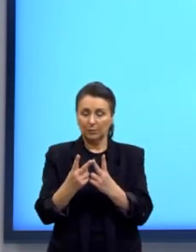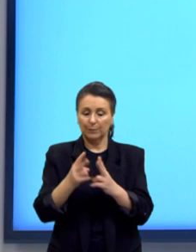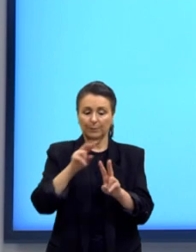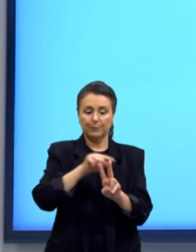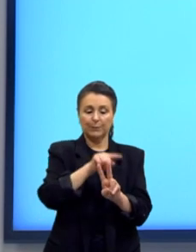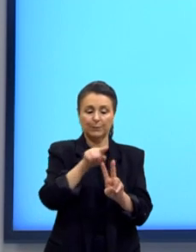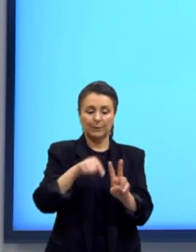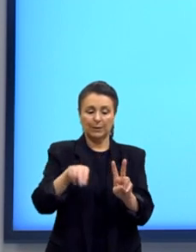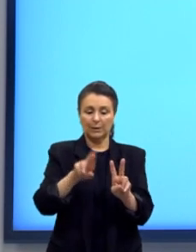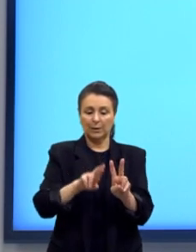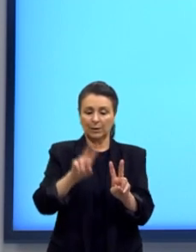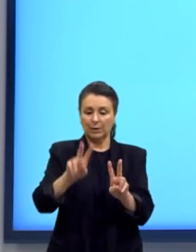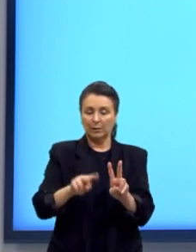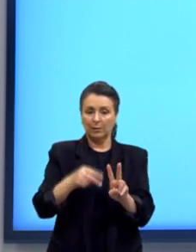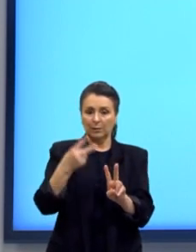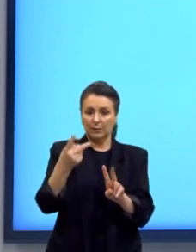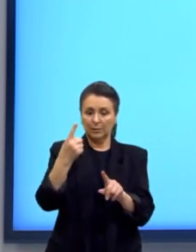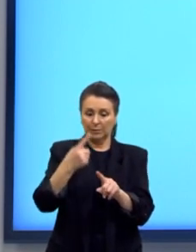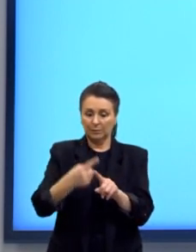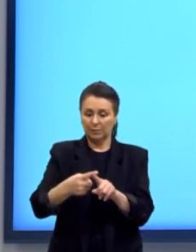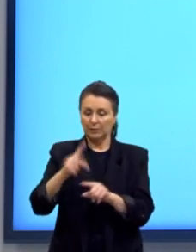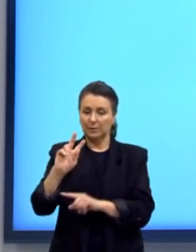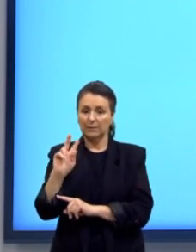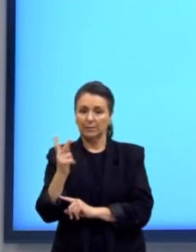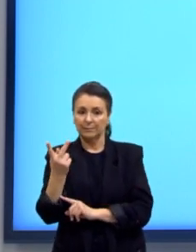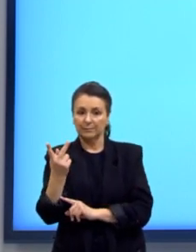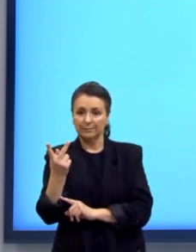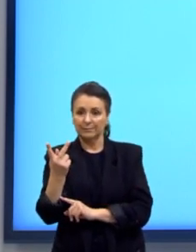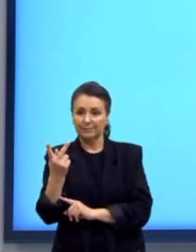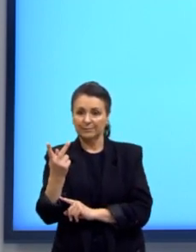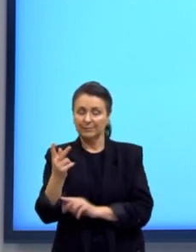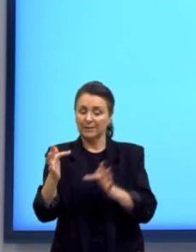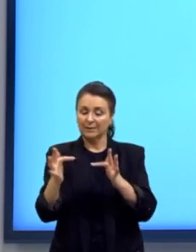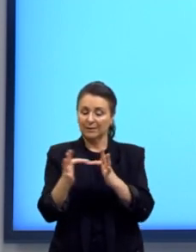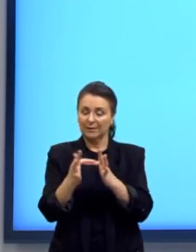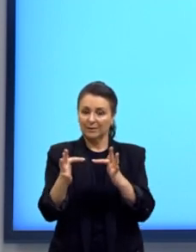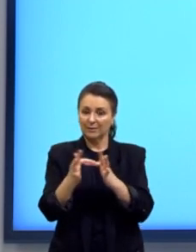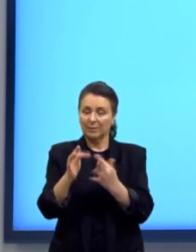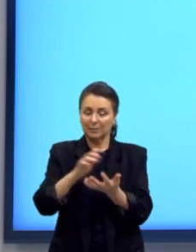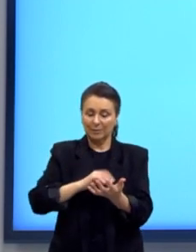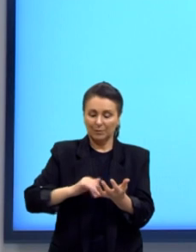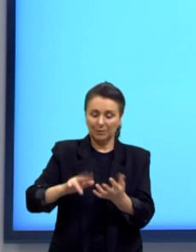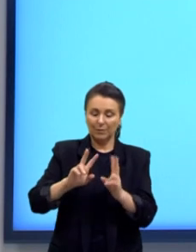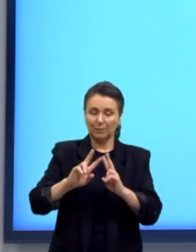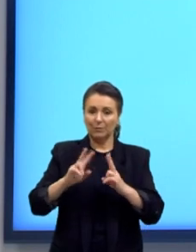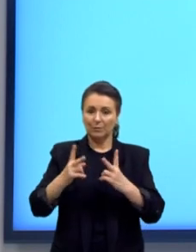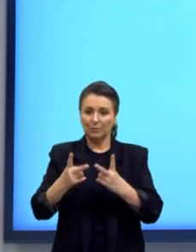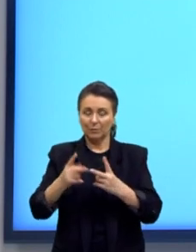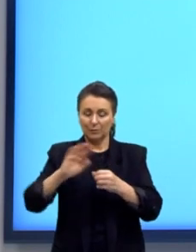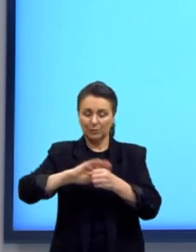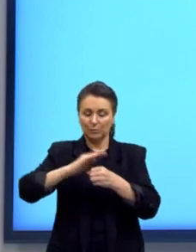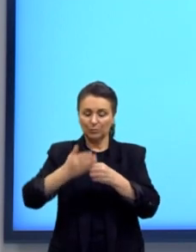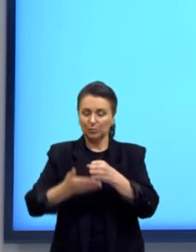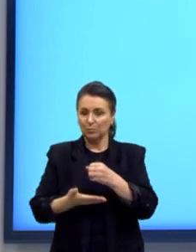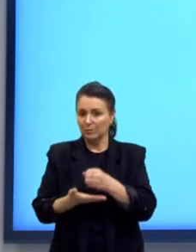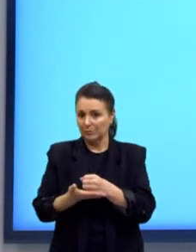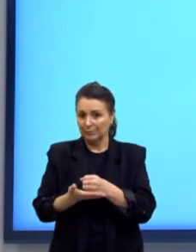PE O que é o quadrado vezes H seria a fórmula então para calcular o volume de um cilindro